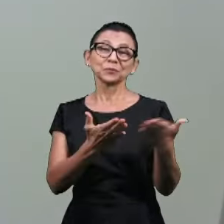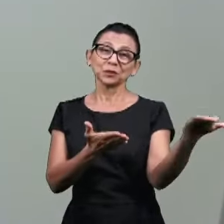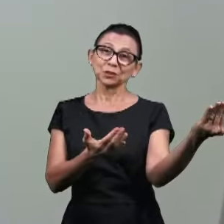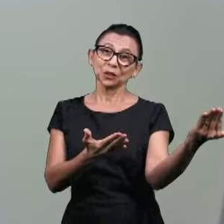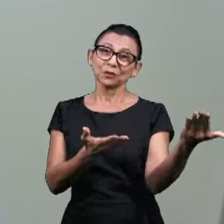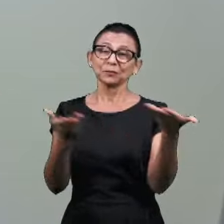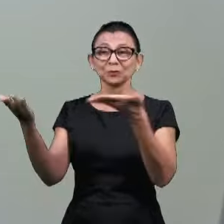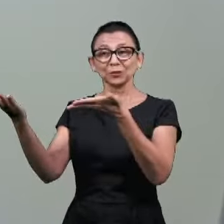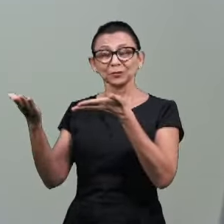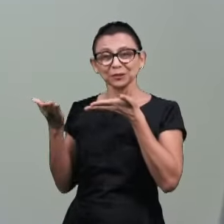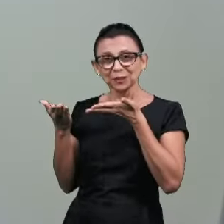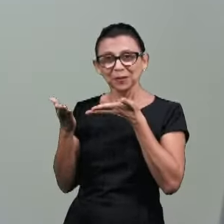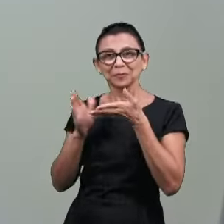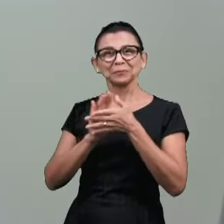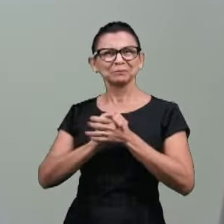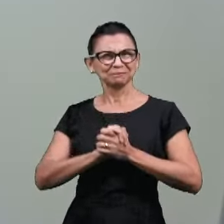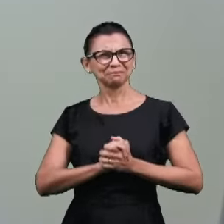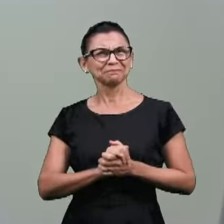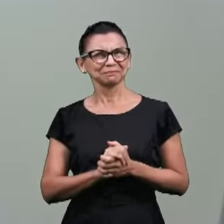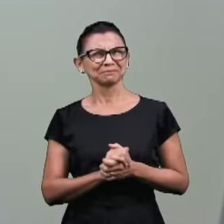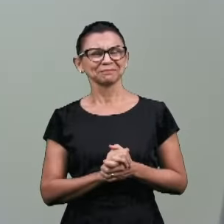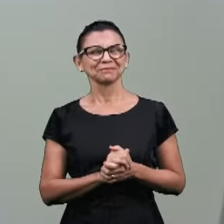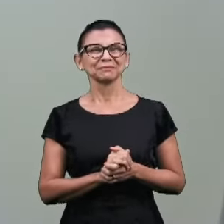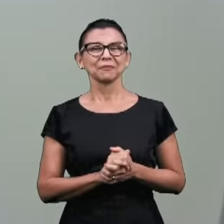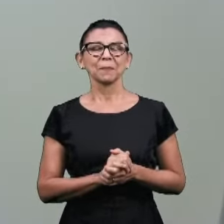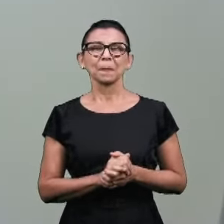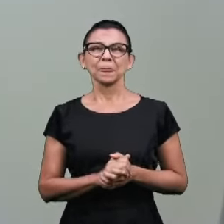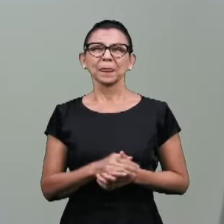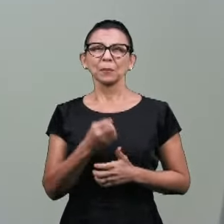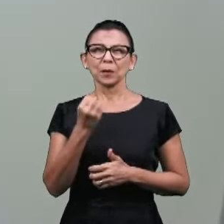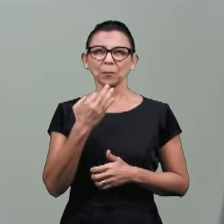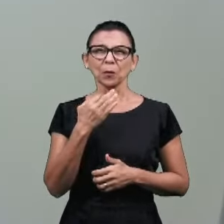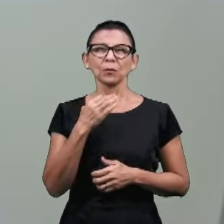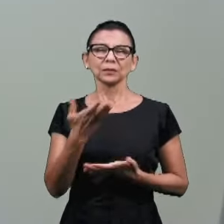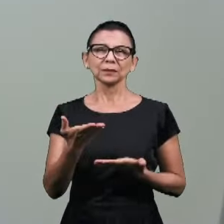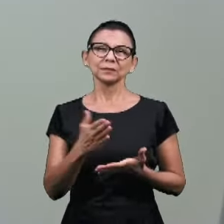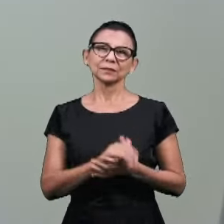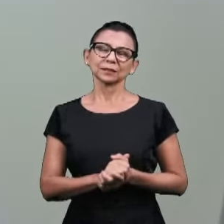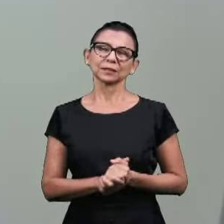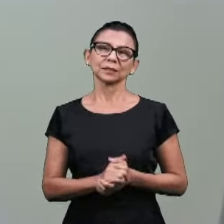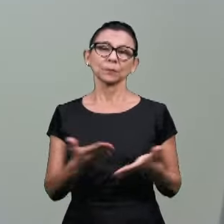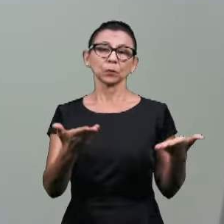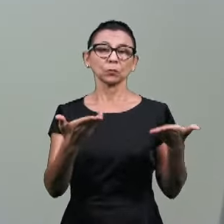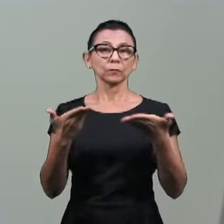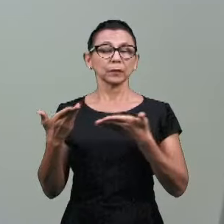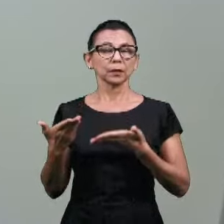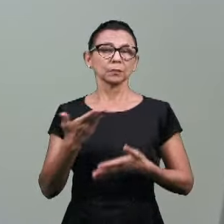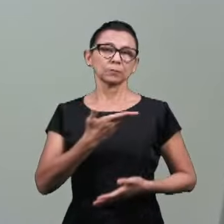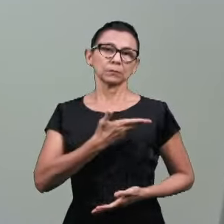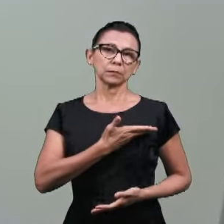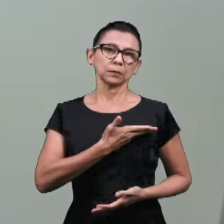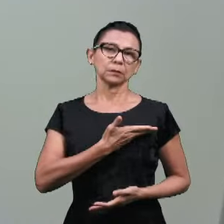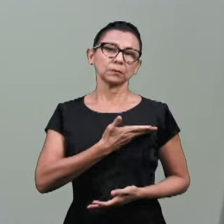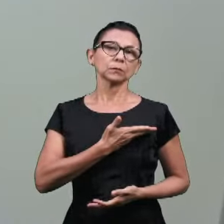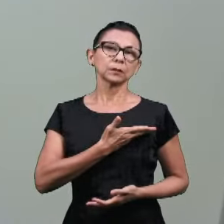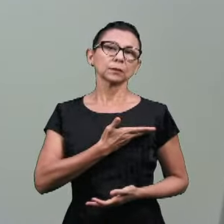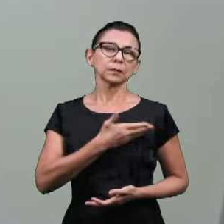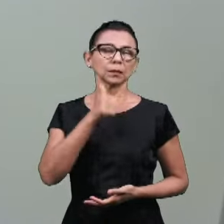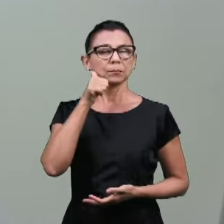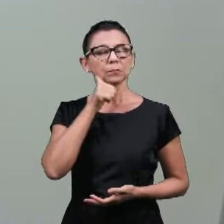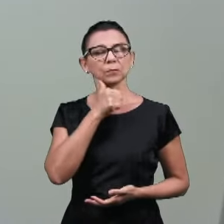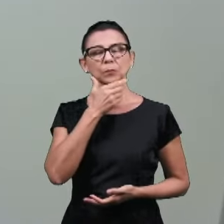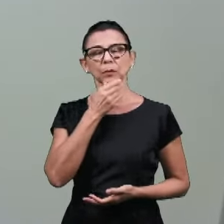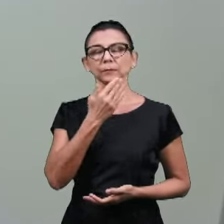querido seu, alguém da família, um amigo, uma amiga, e você ali faz uma oração e depois você vê os frutos, né?